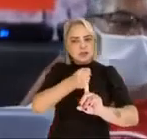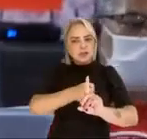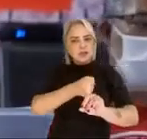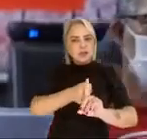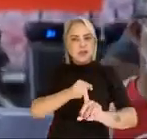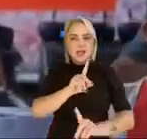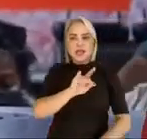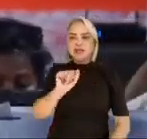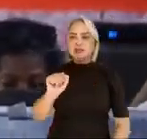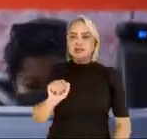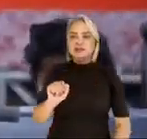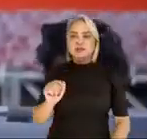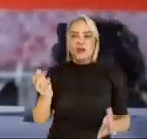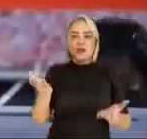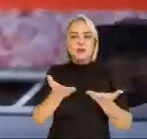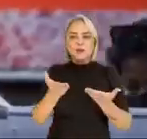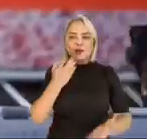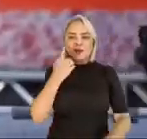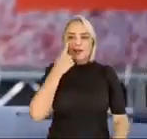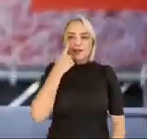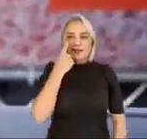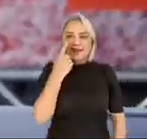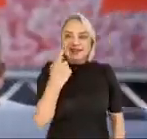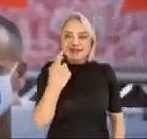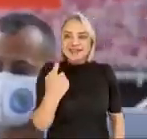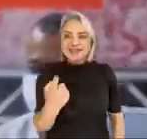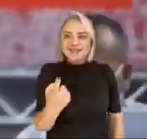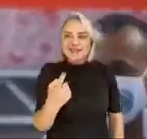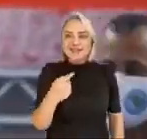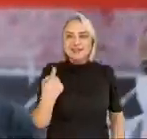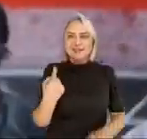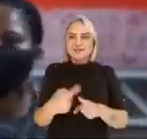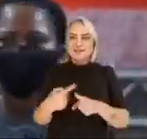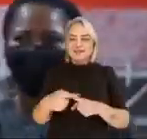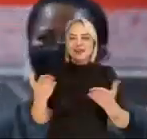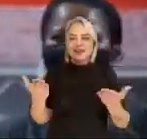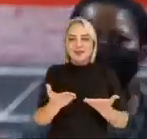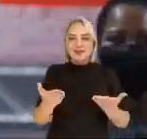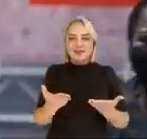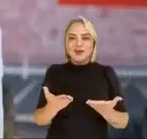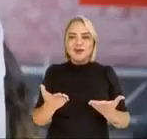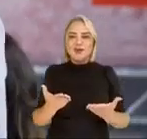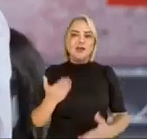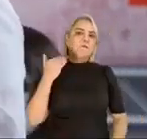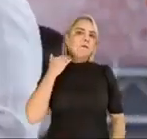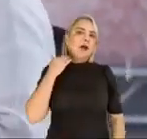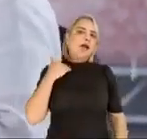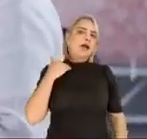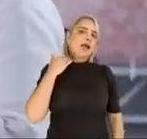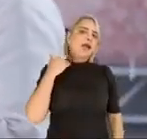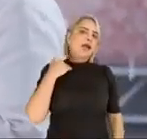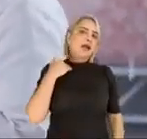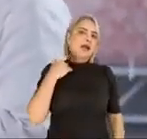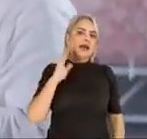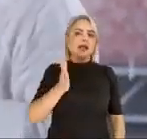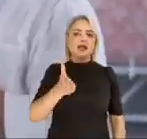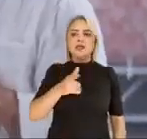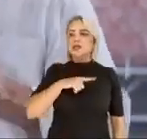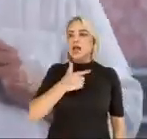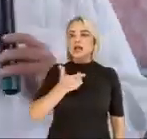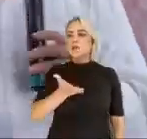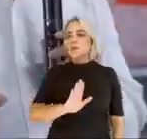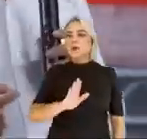está muito interessante, porque aqui hoje a gente tem banqueiro, que já não é mais